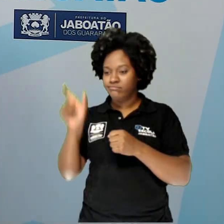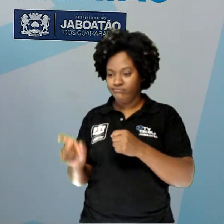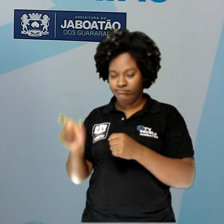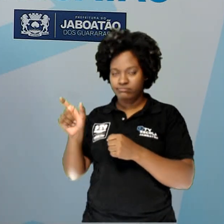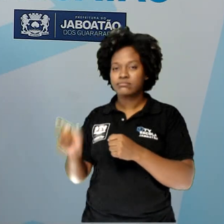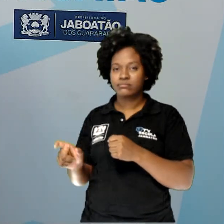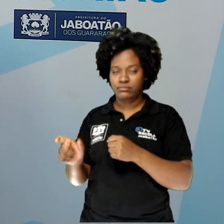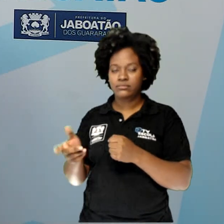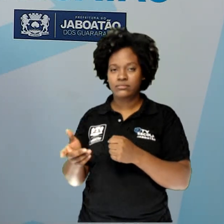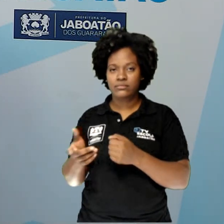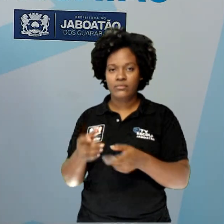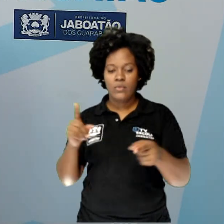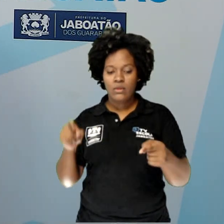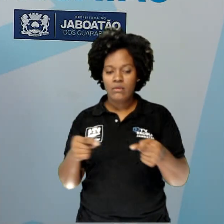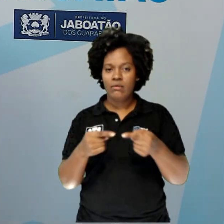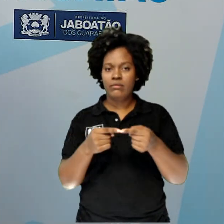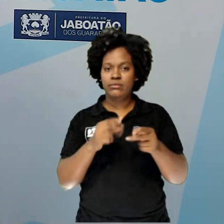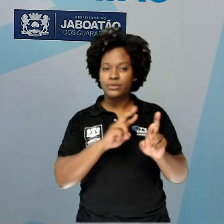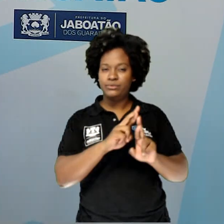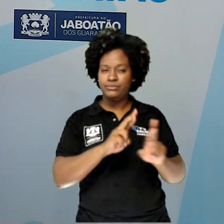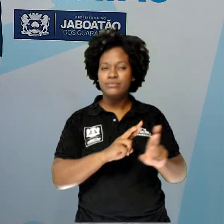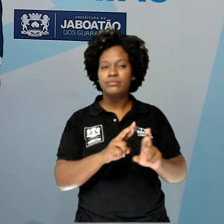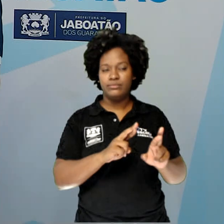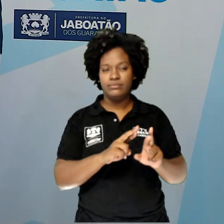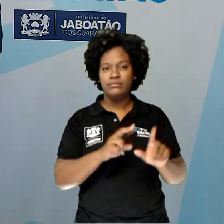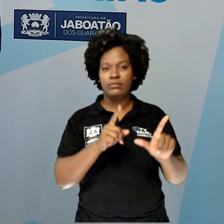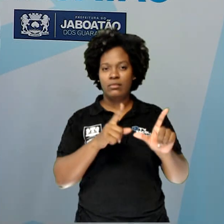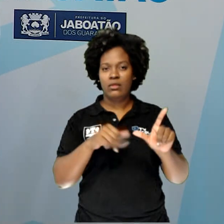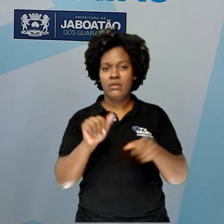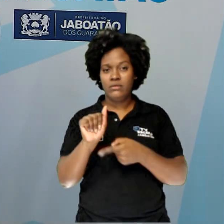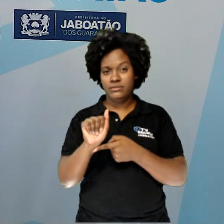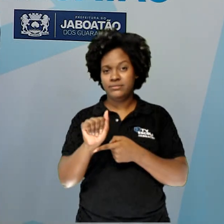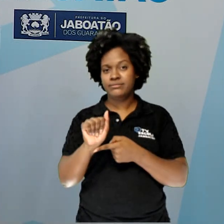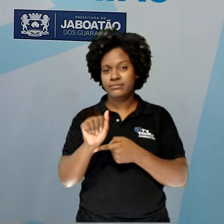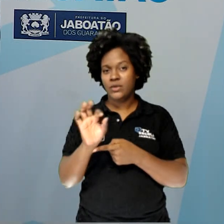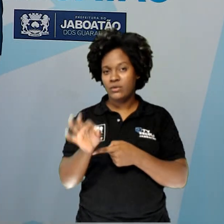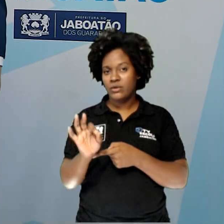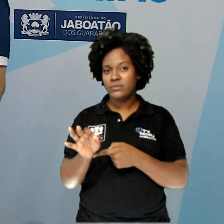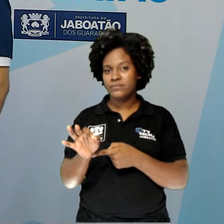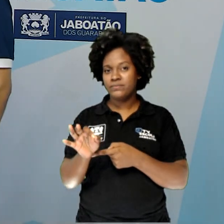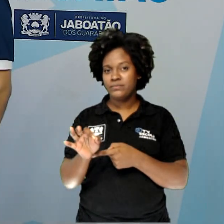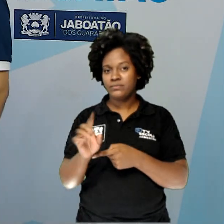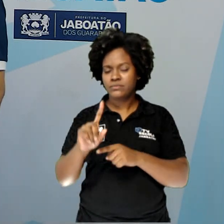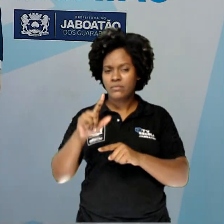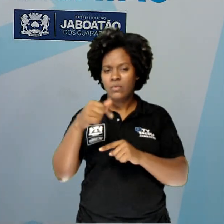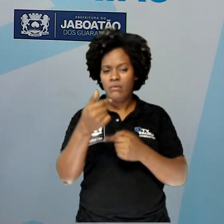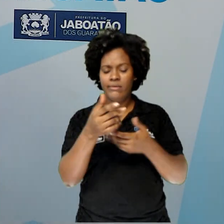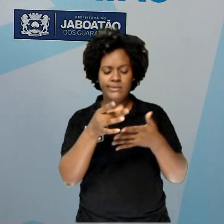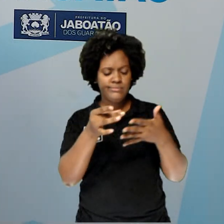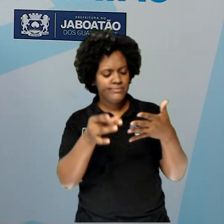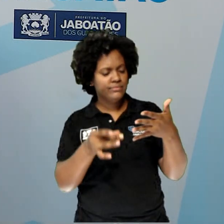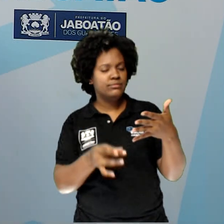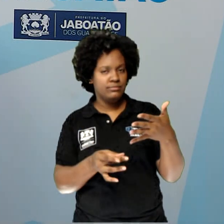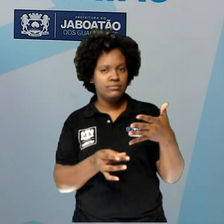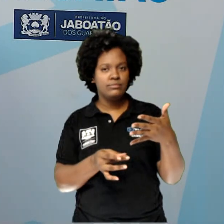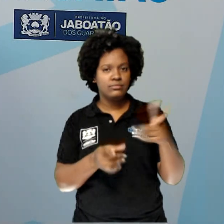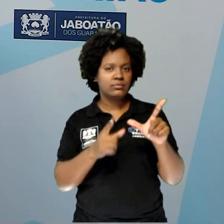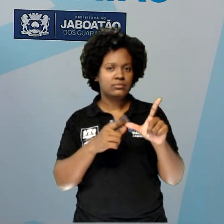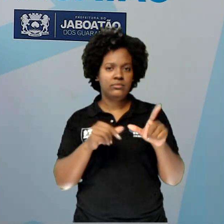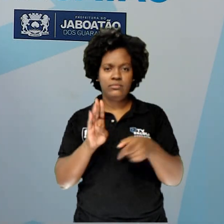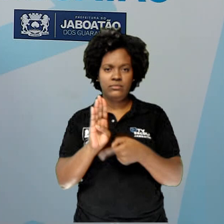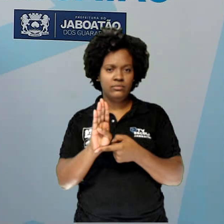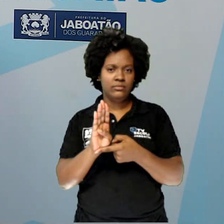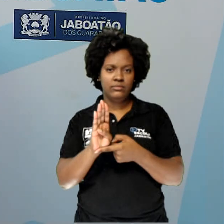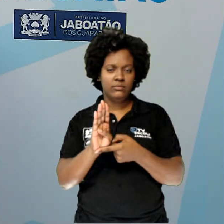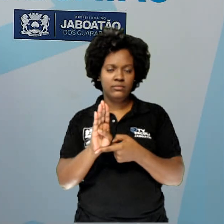Certo? Confirmando o nosso gabarito aí, olha só, a letra A, ok? Nos demais itens, no item B,